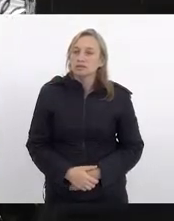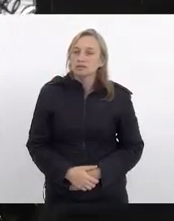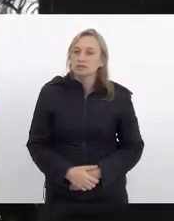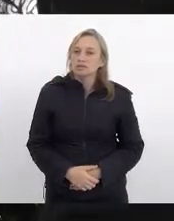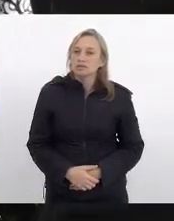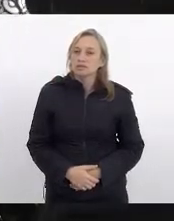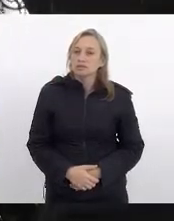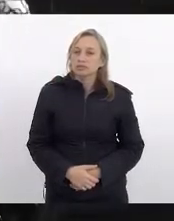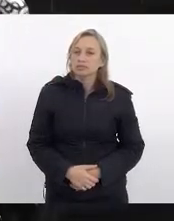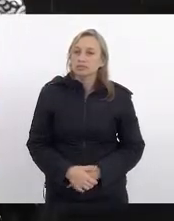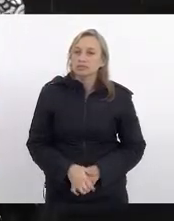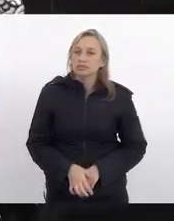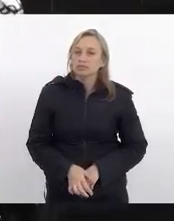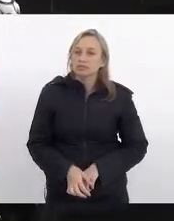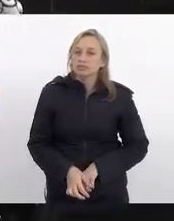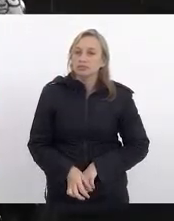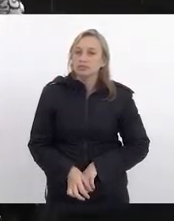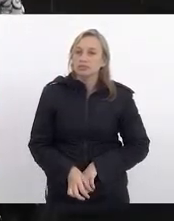Oi Oi manda